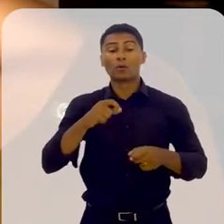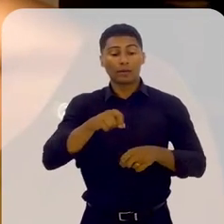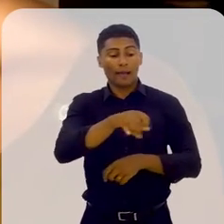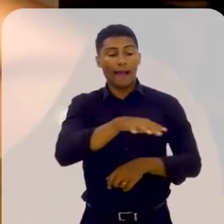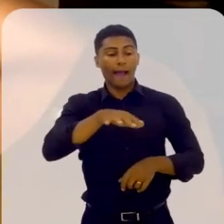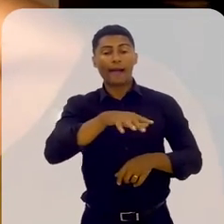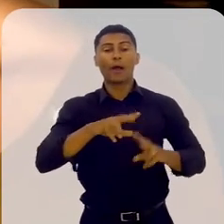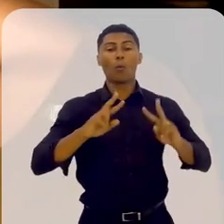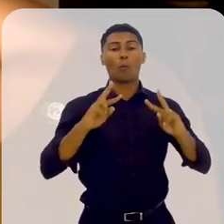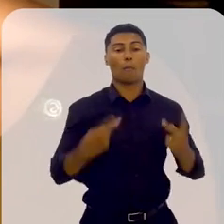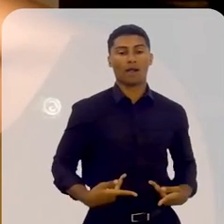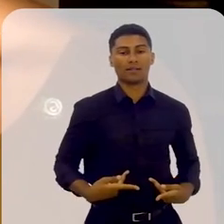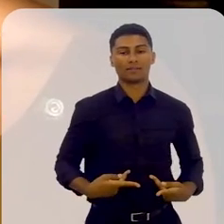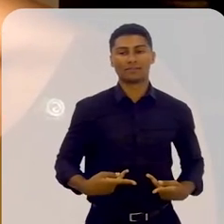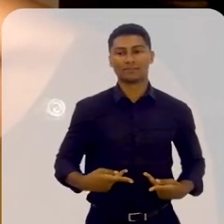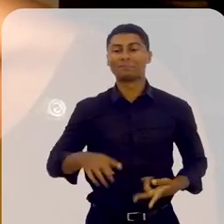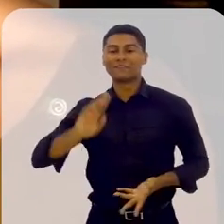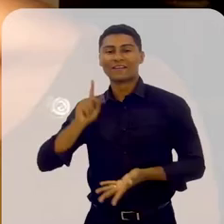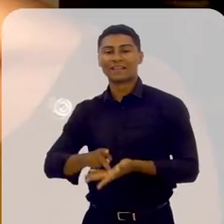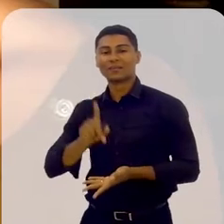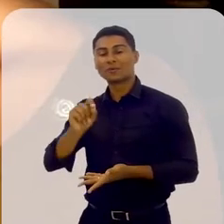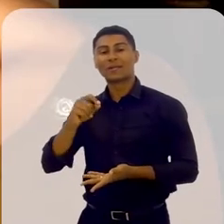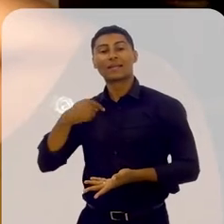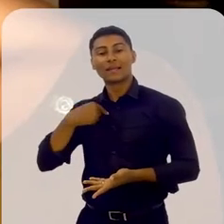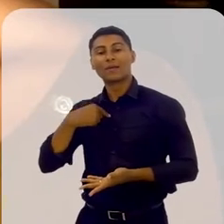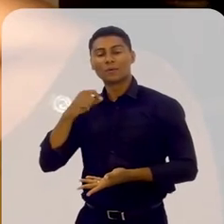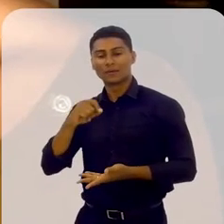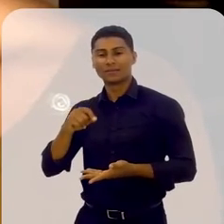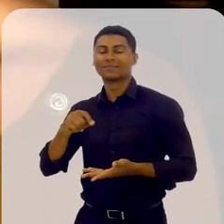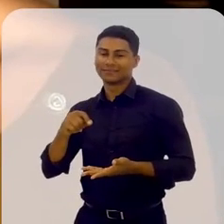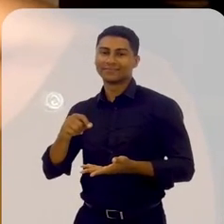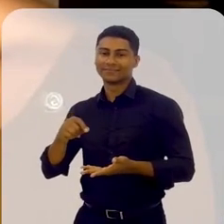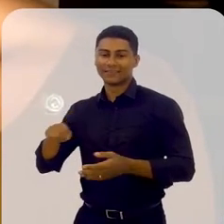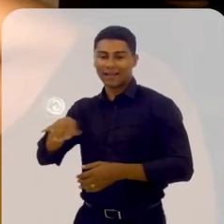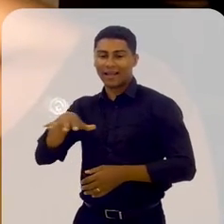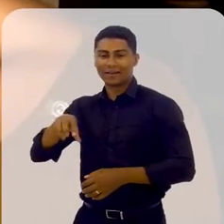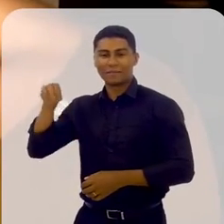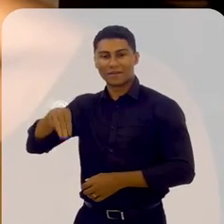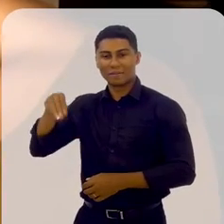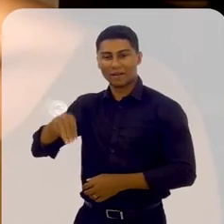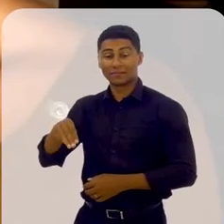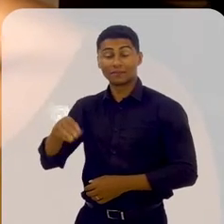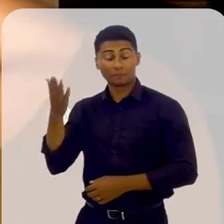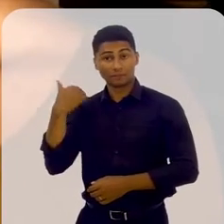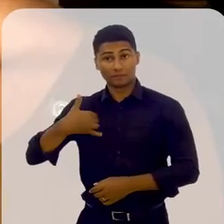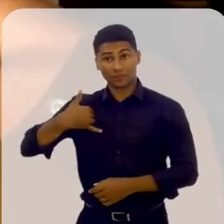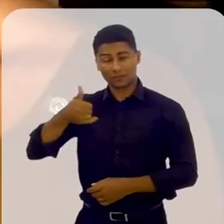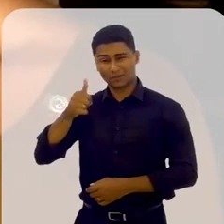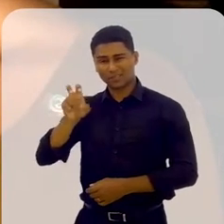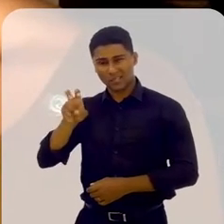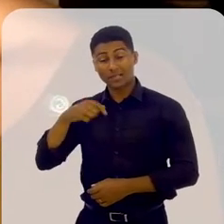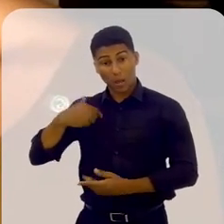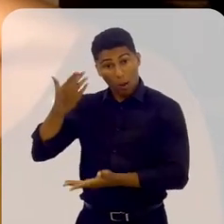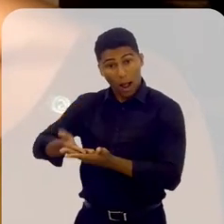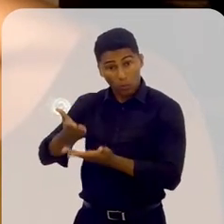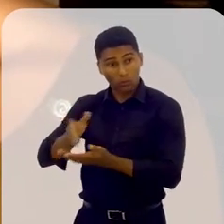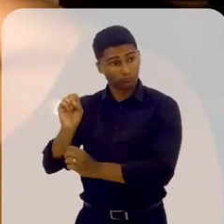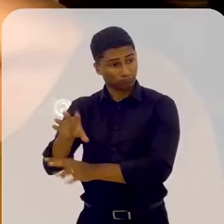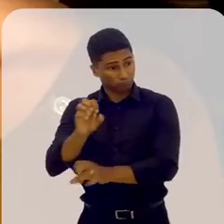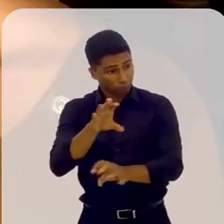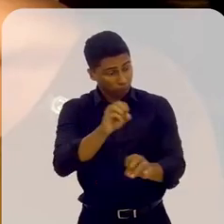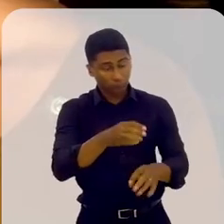humanas, mas que na verdade eu sou de exatas. Com 15, 16 anos, eu dava aula particular de química, física e matemática. Então,